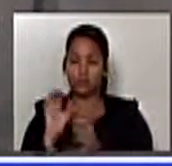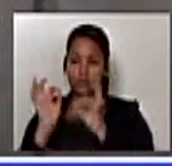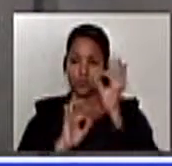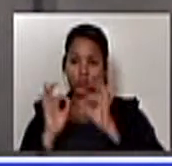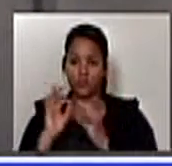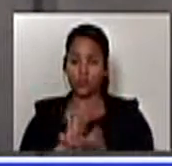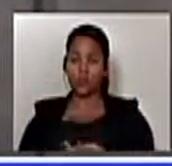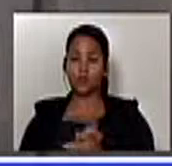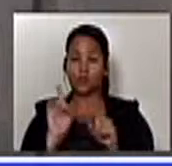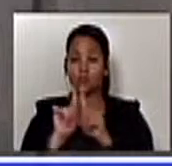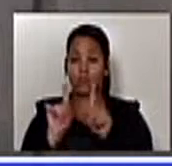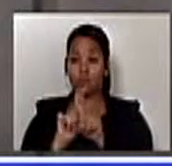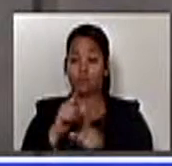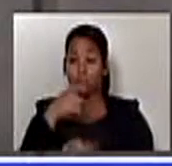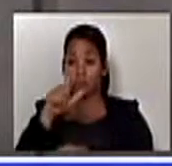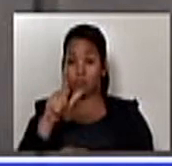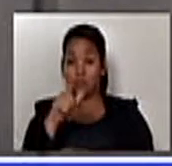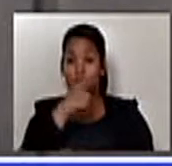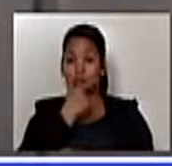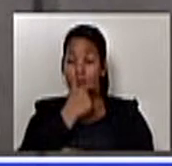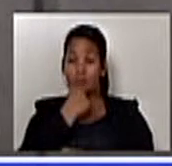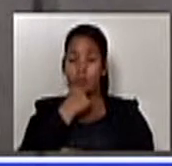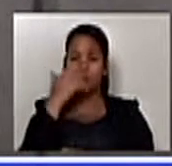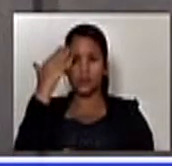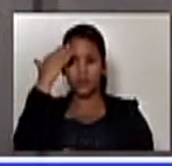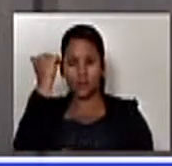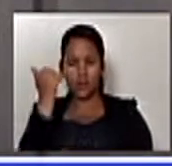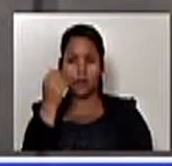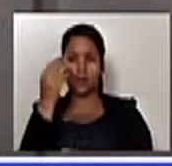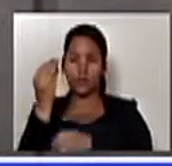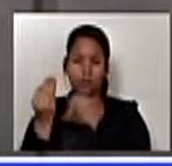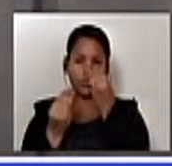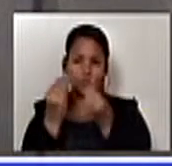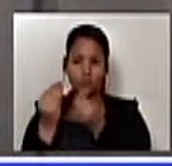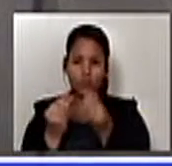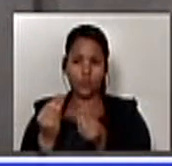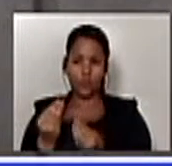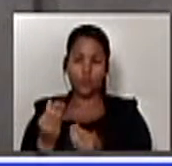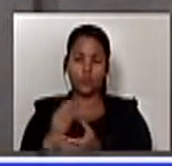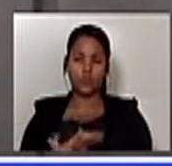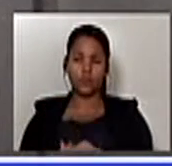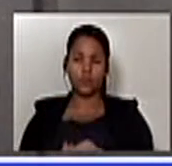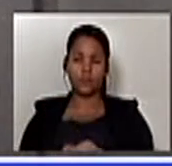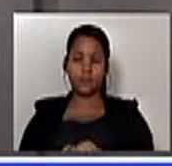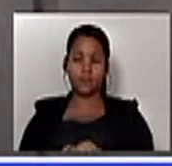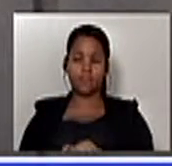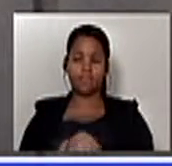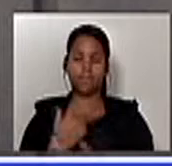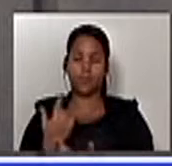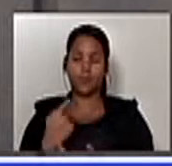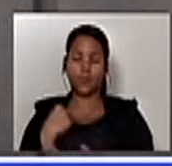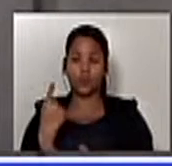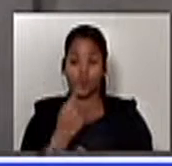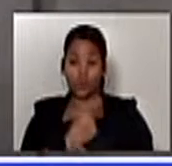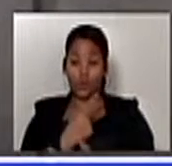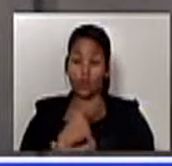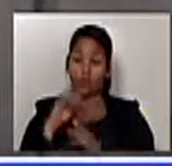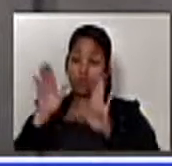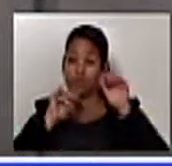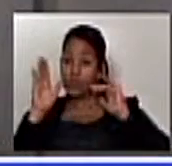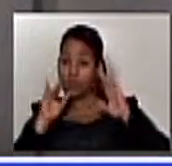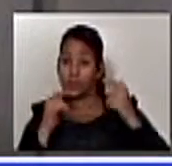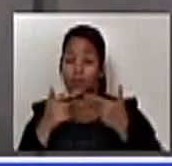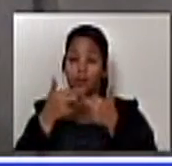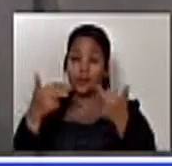e seu saber, nos subsidiando para que a gente possa tomar todas as medidas compatíveis e